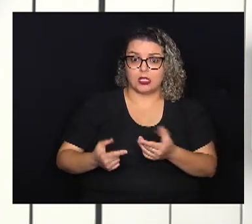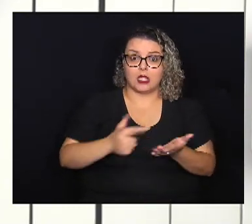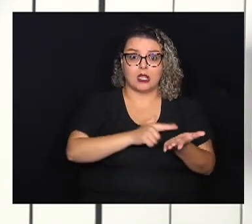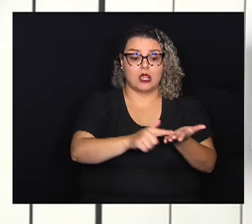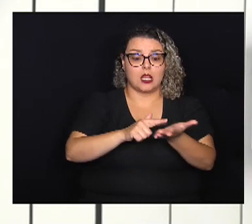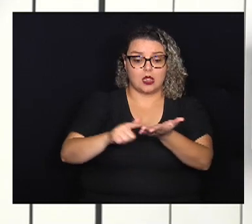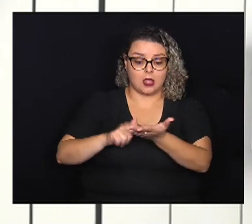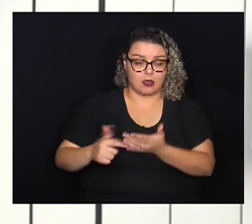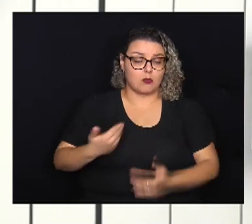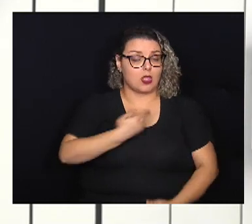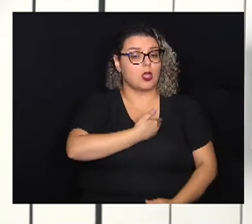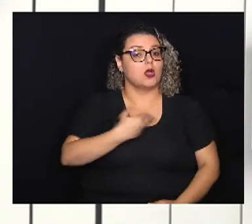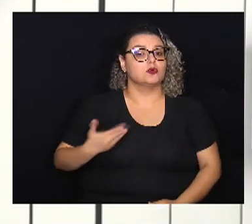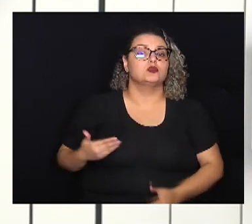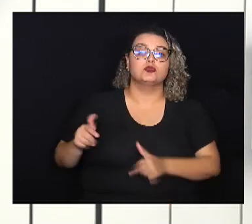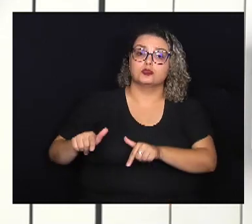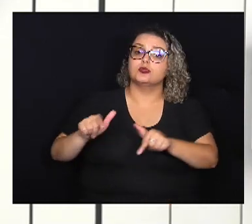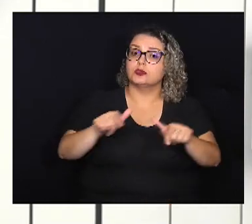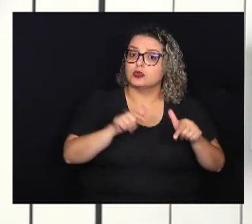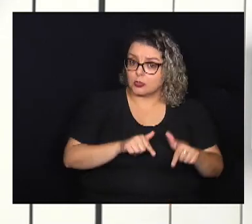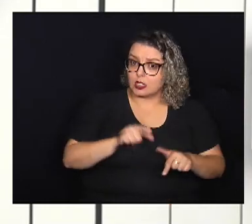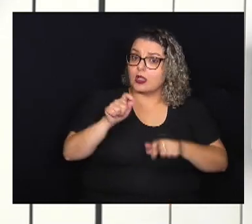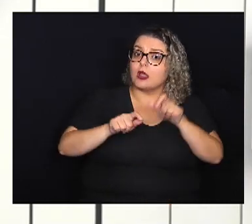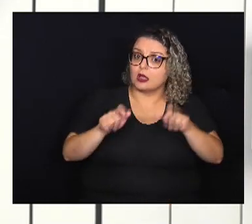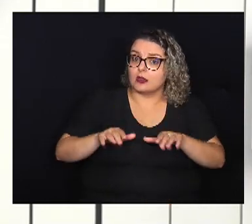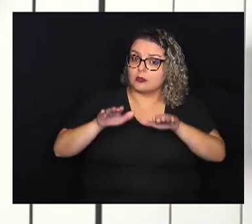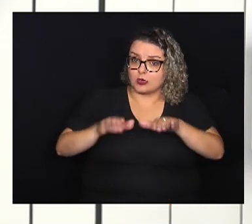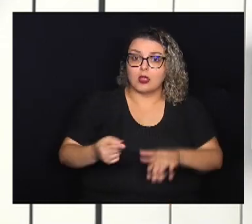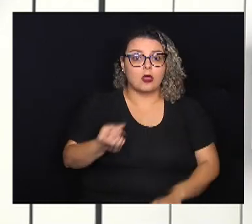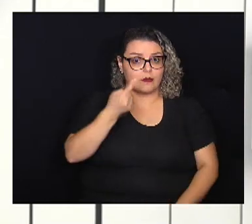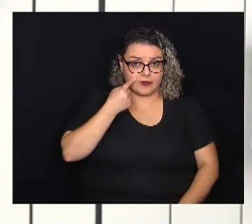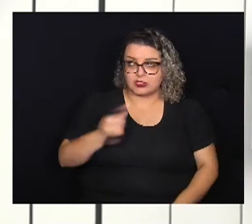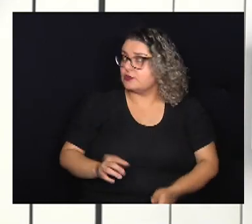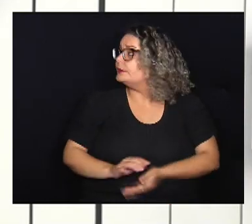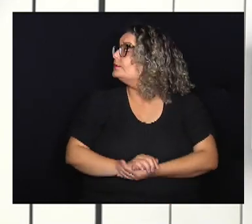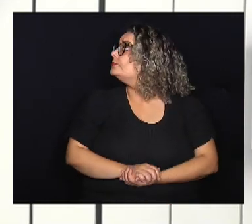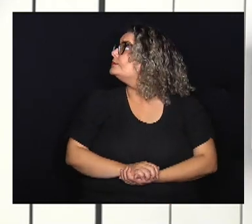pública nos espaços onde essas pessoas ficam confira